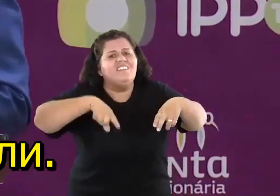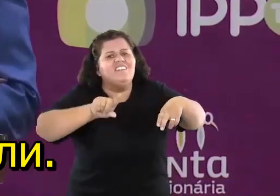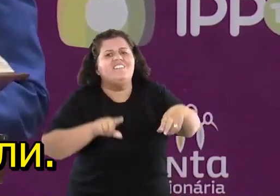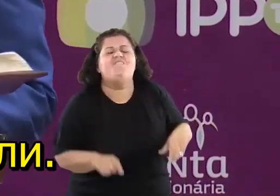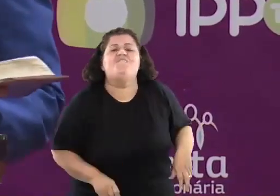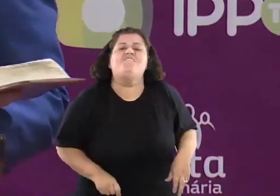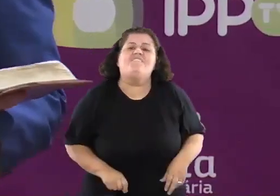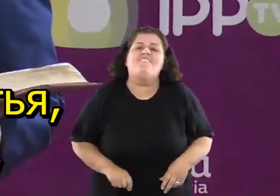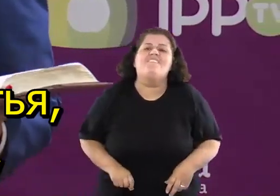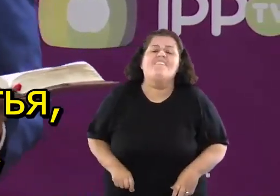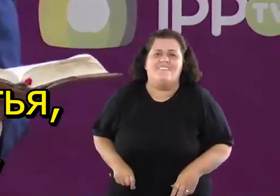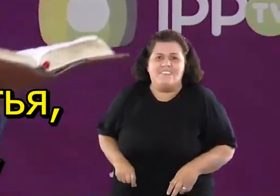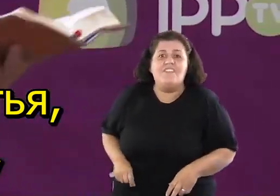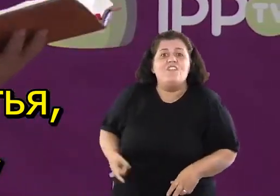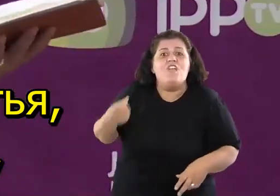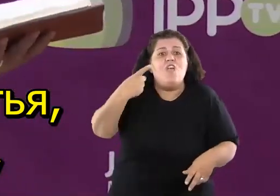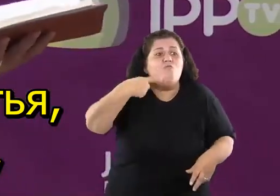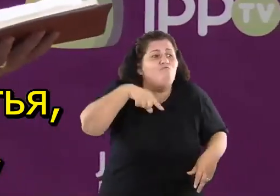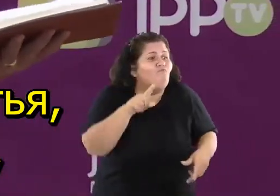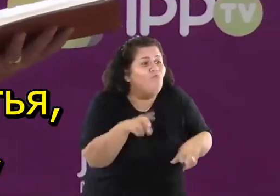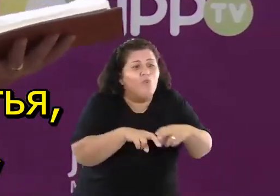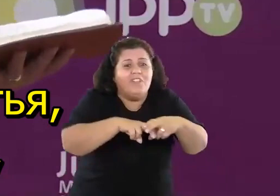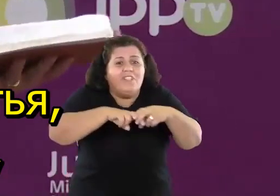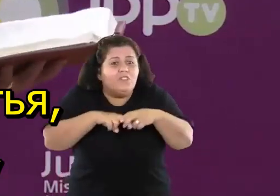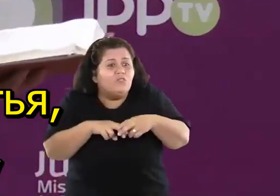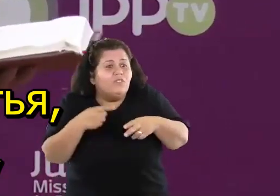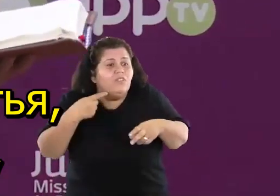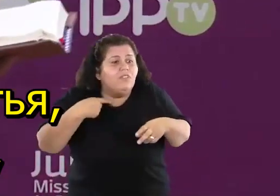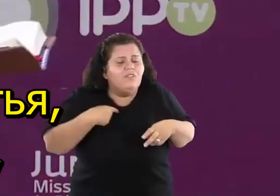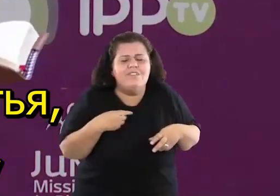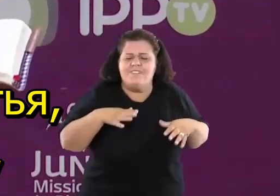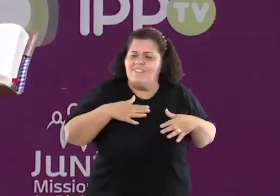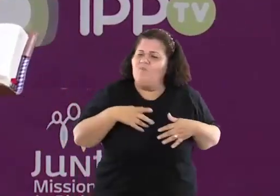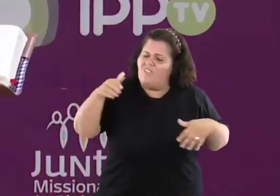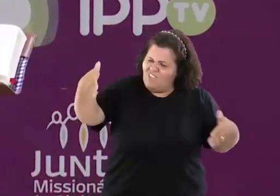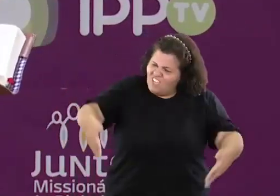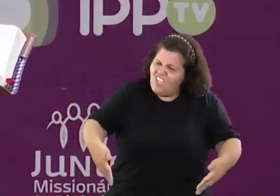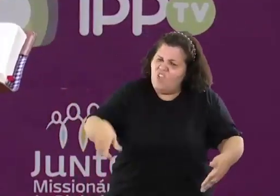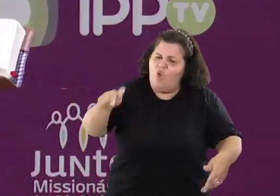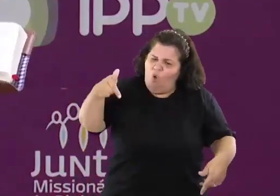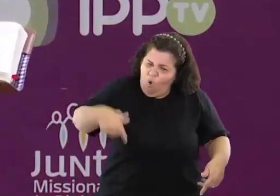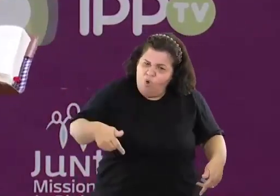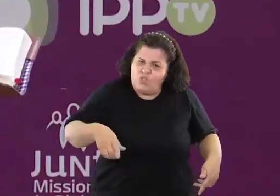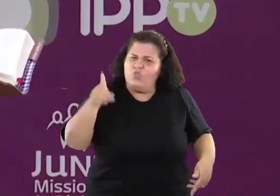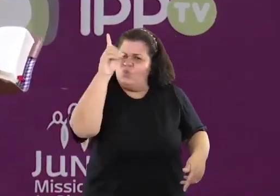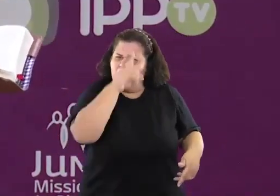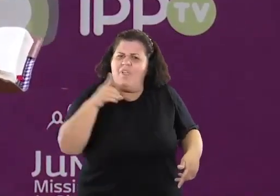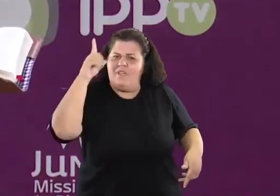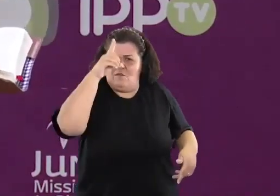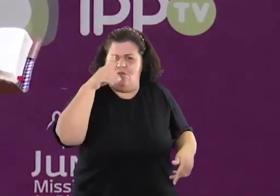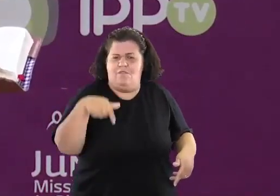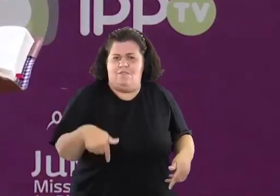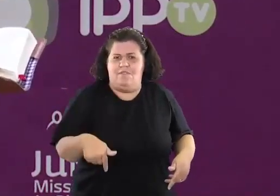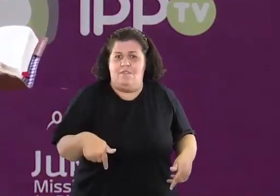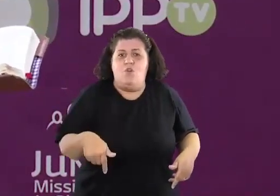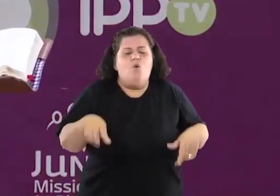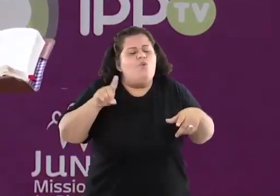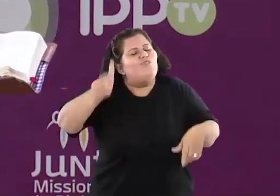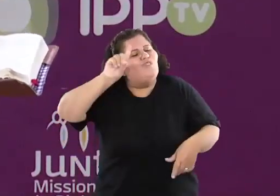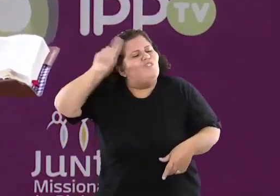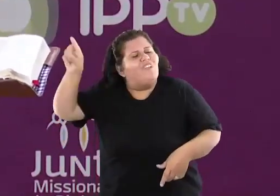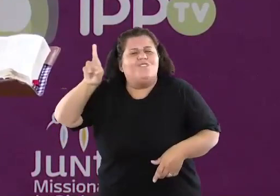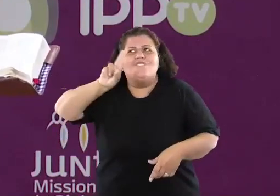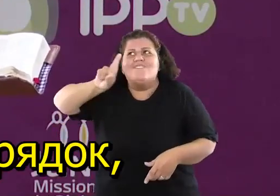da semana. É por isso, meus irmãos, que nós estamos aqui no domingo, primeiro dia da semana, o dia do